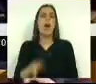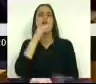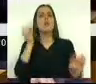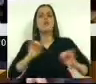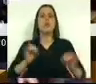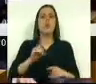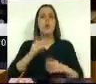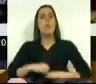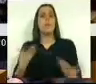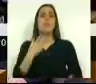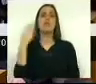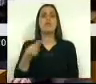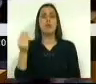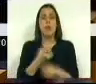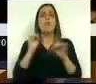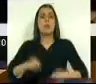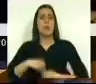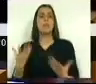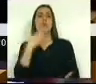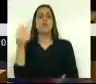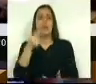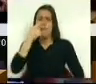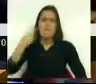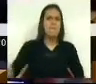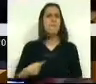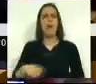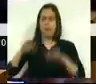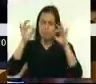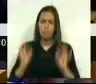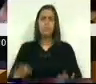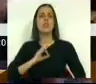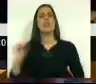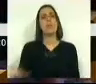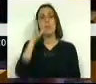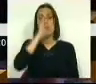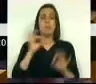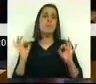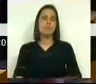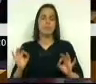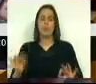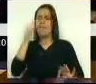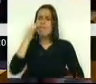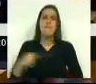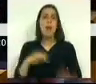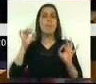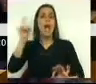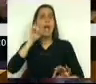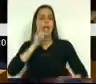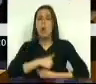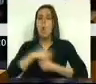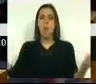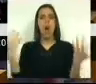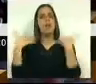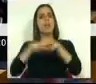falou sobre um impulso jovem, porque o impulso jovem é um fracasso, Sr. Primeiro-Ministro. Um absoluto fracasso e não há garantias